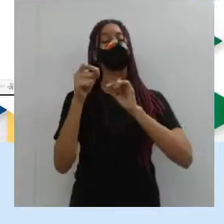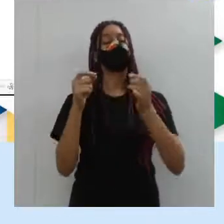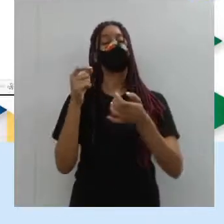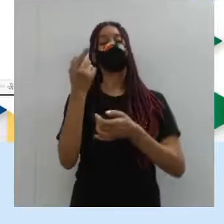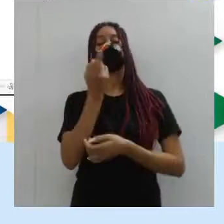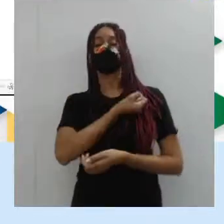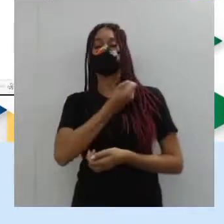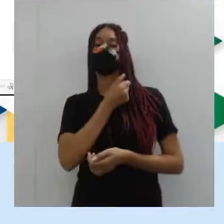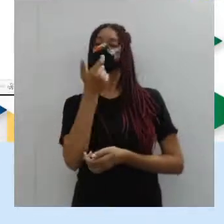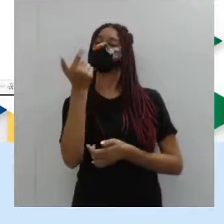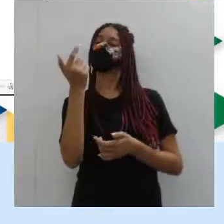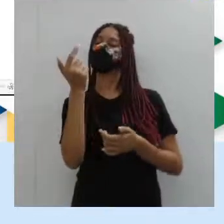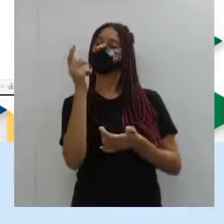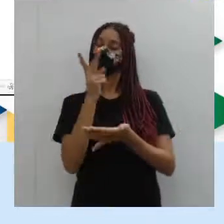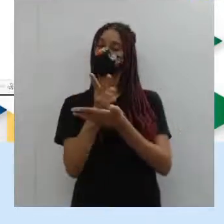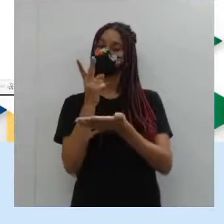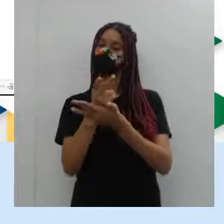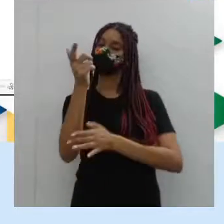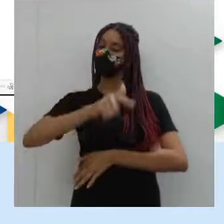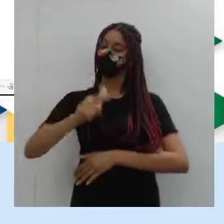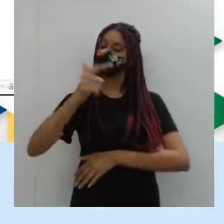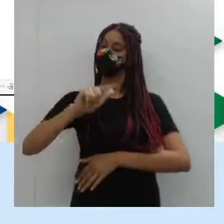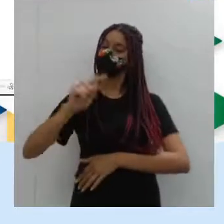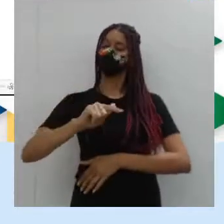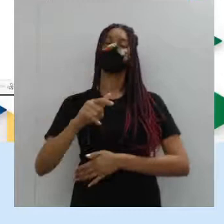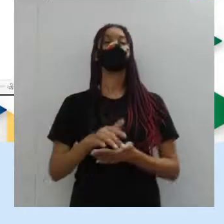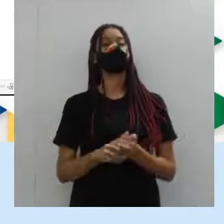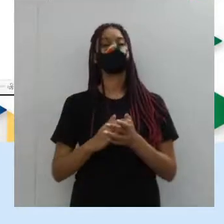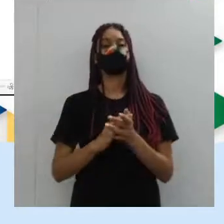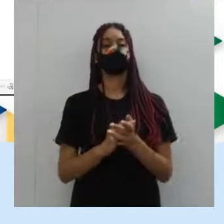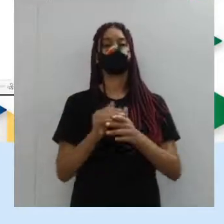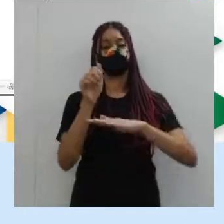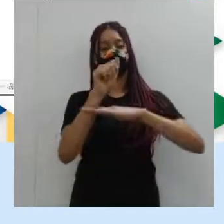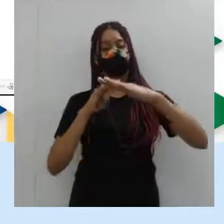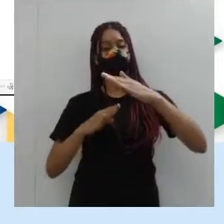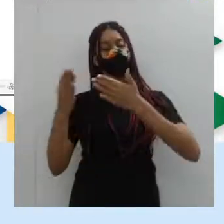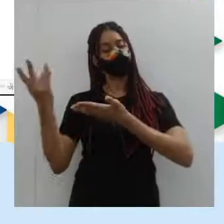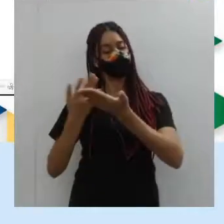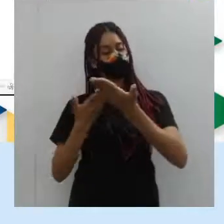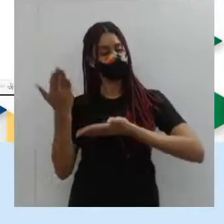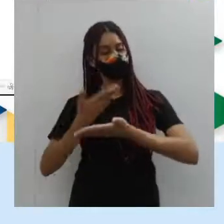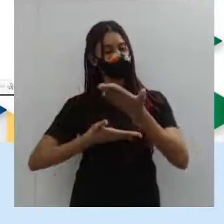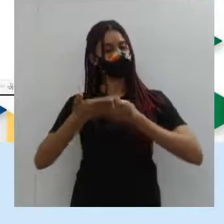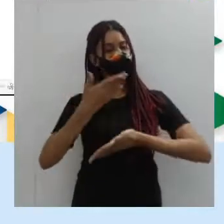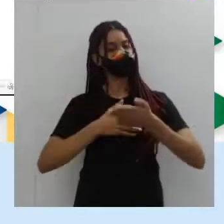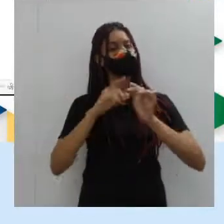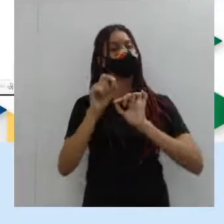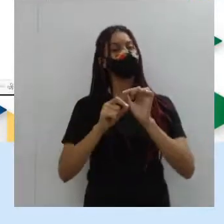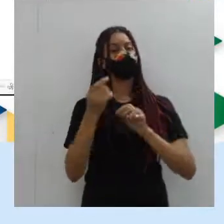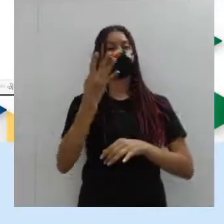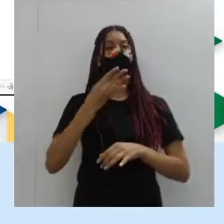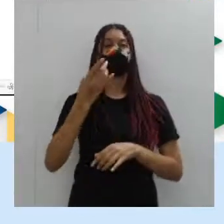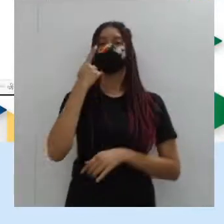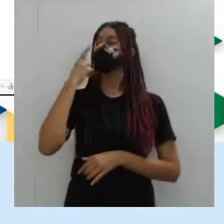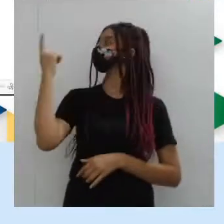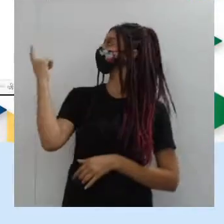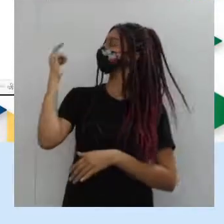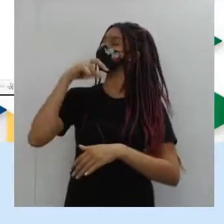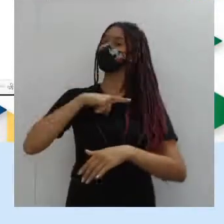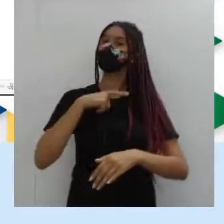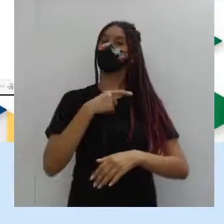constante entre as razões. Tá tranquilo até aí? E a quarta proporcional é esse valor aí que está no